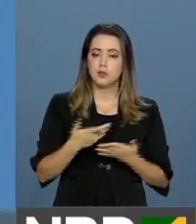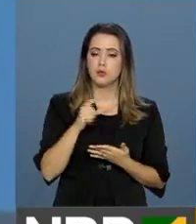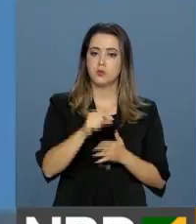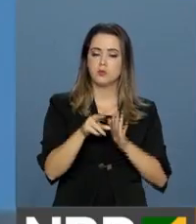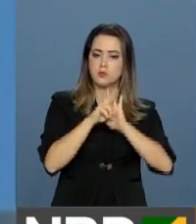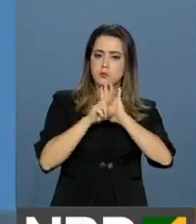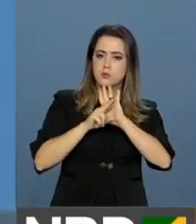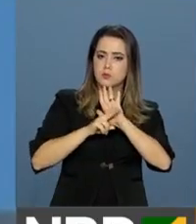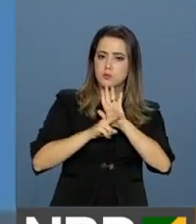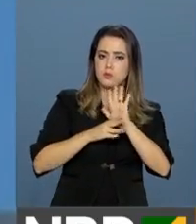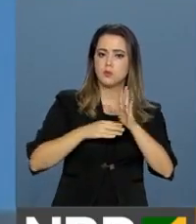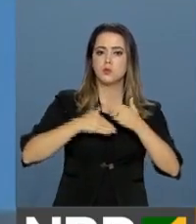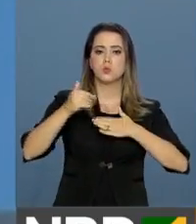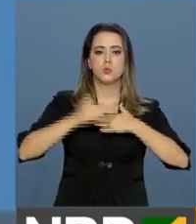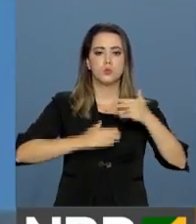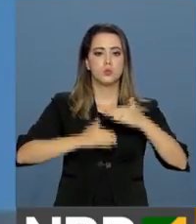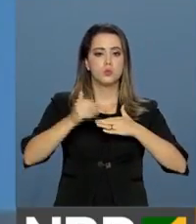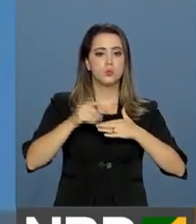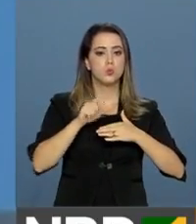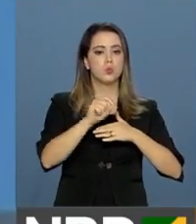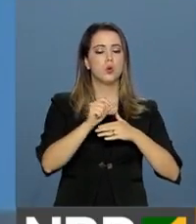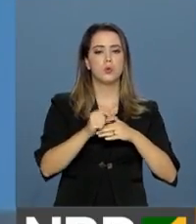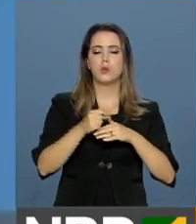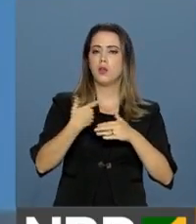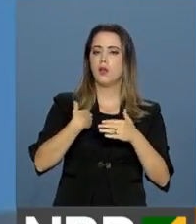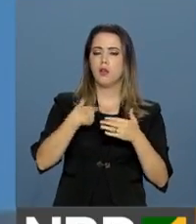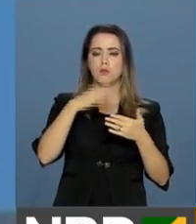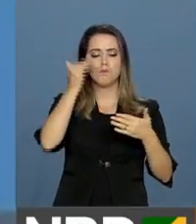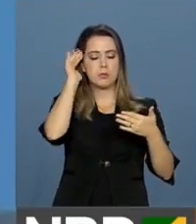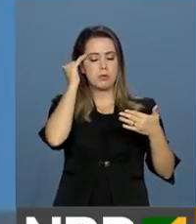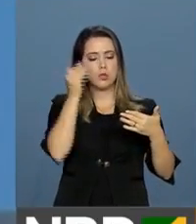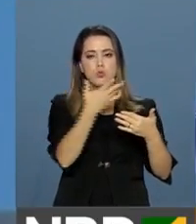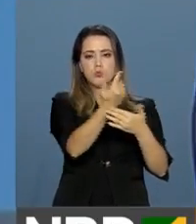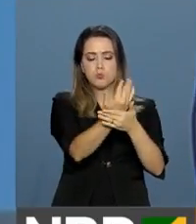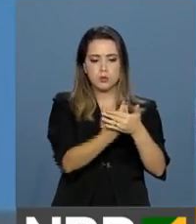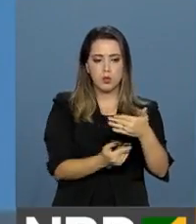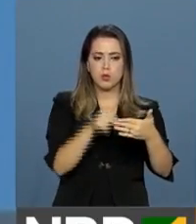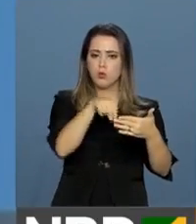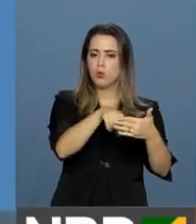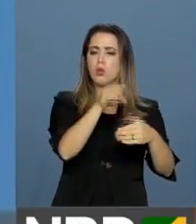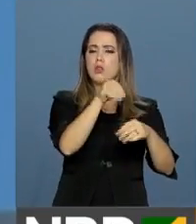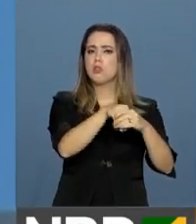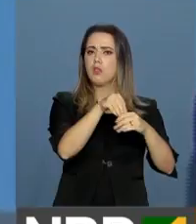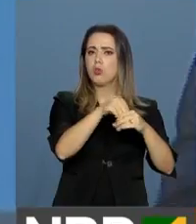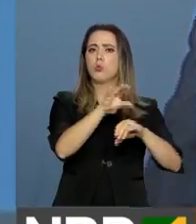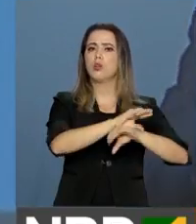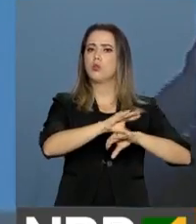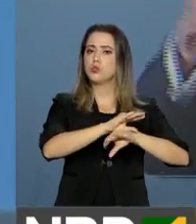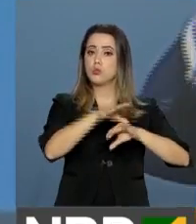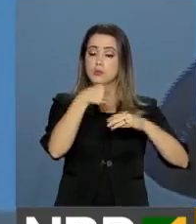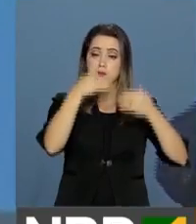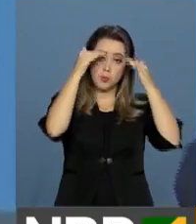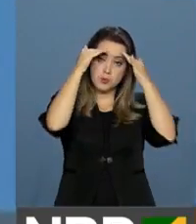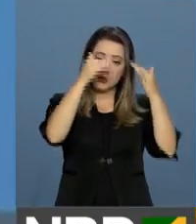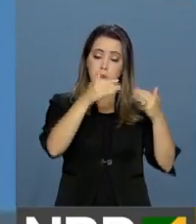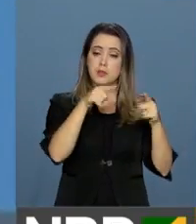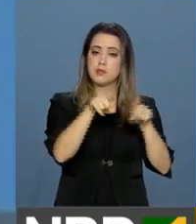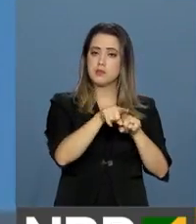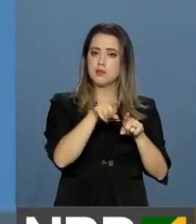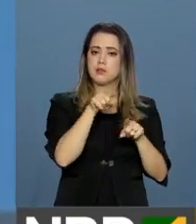de todo e qualquer interpretação é condicional a federação é um ponto a